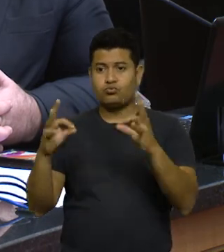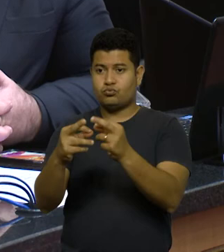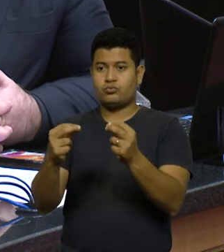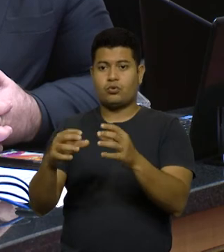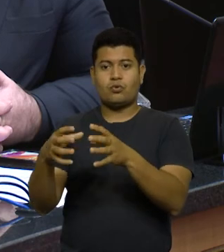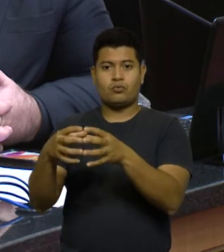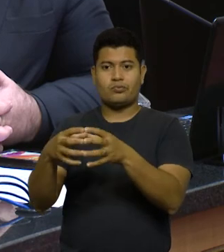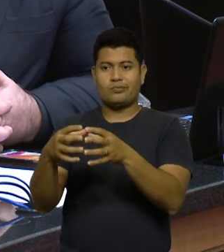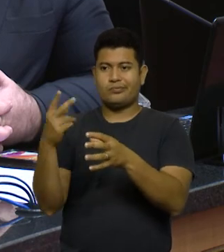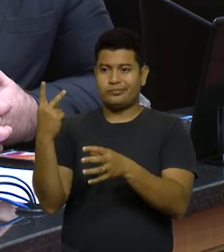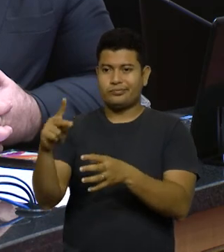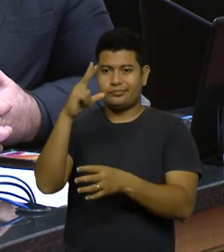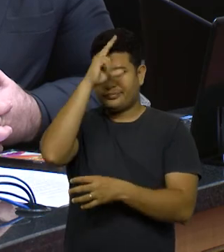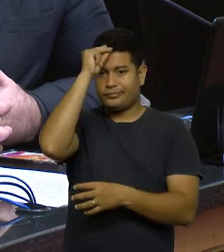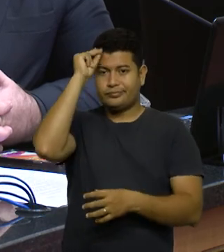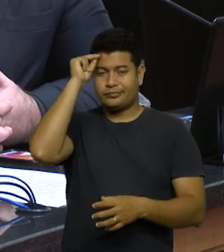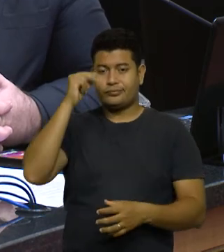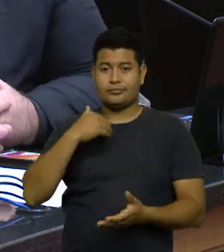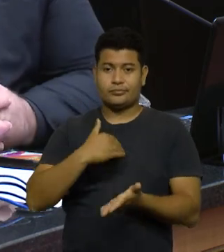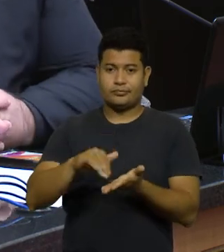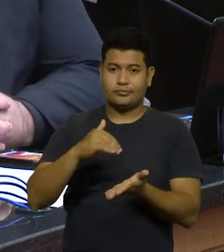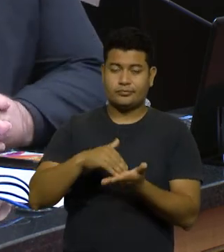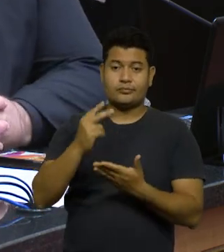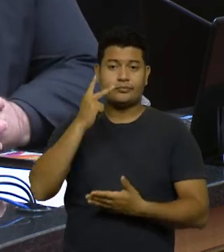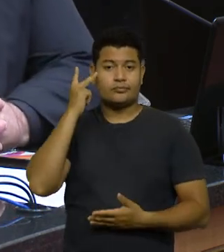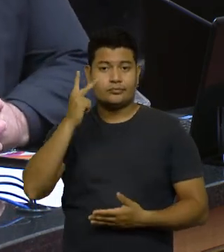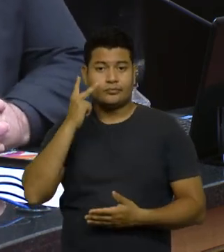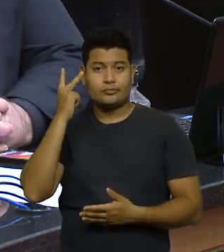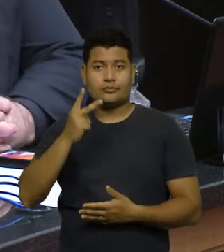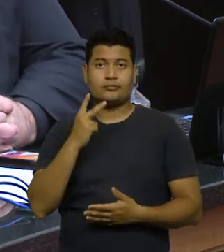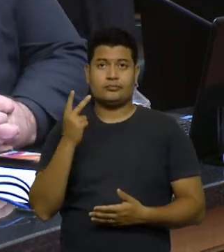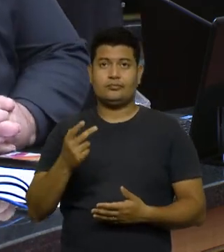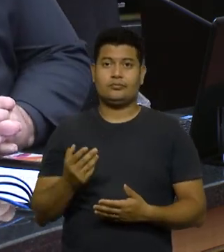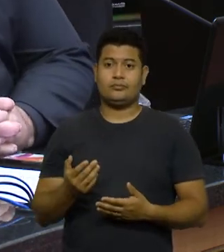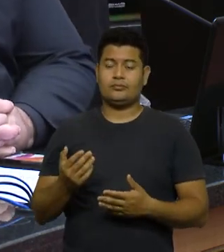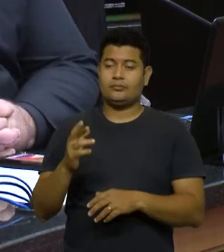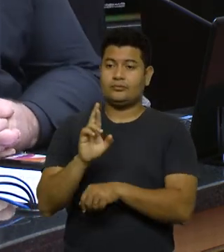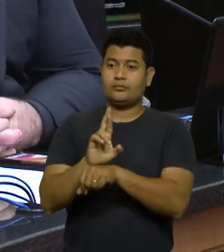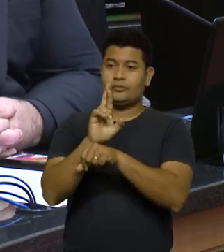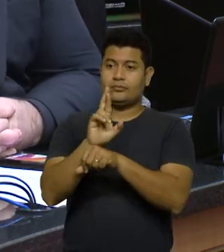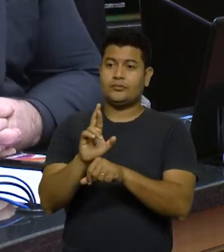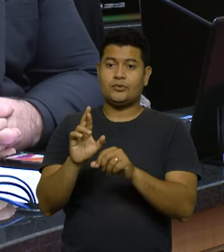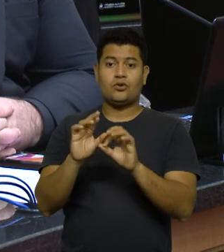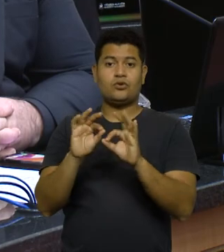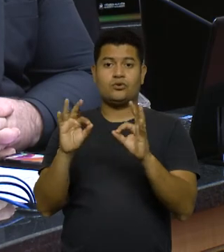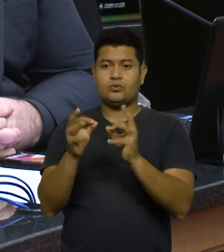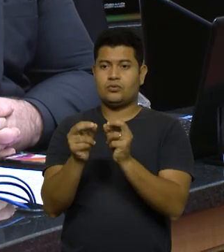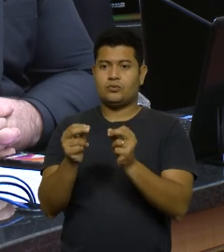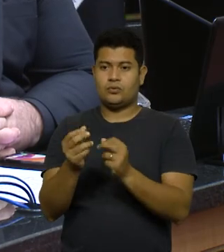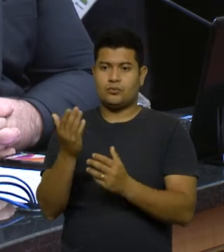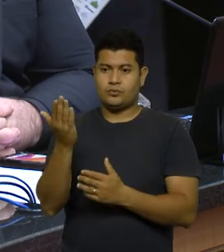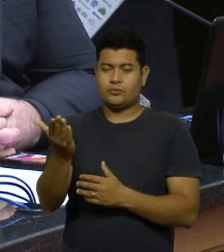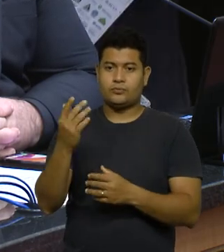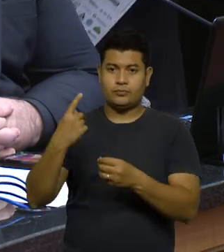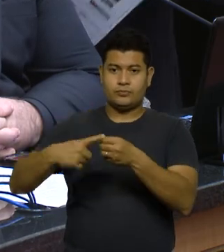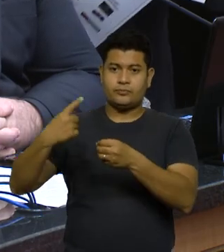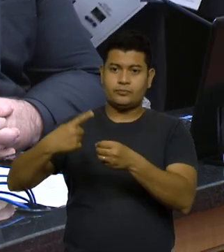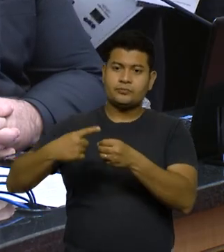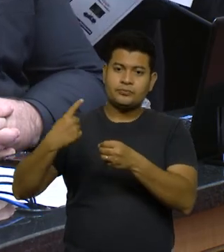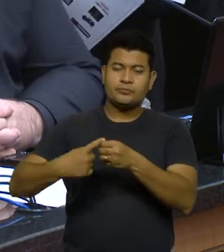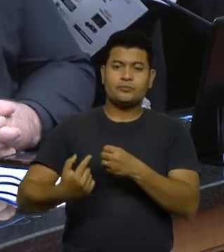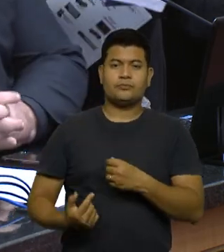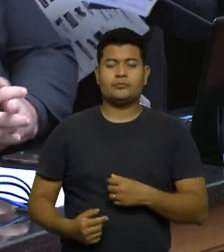aqui nós estamos com a nossa secretária, nosso vereador Janela, que representa todos os vereadores, nosso secretário Fabrício, que aqui está,